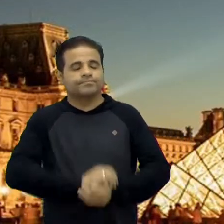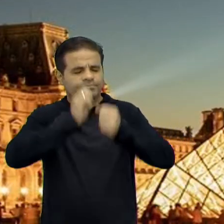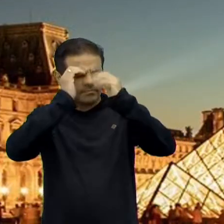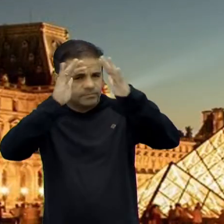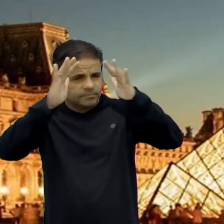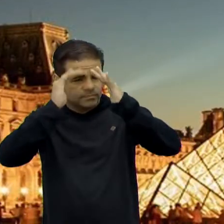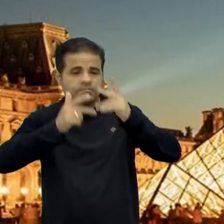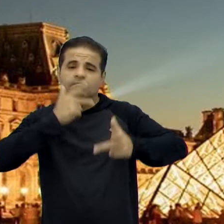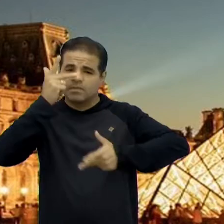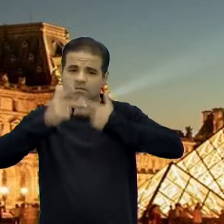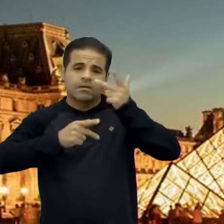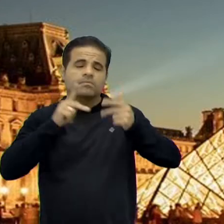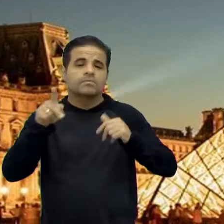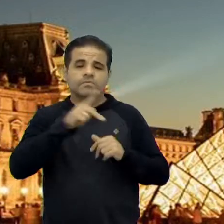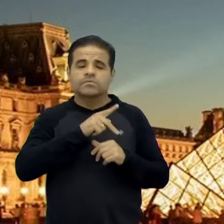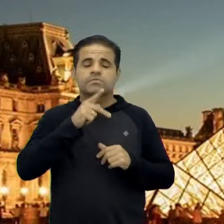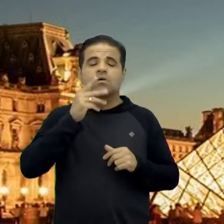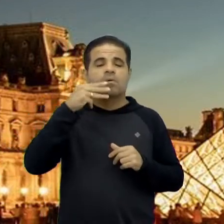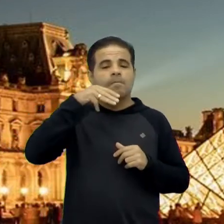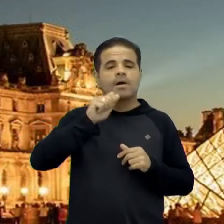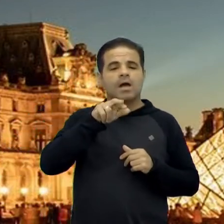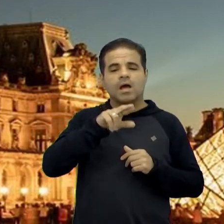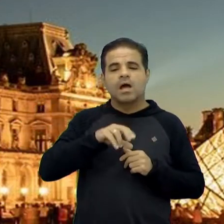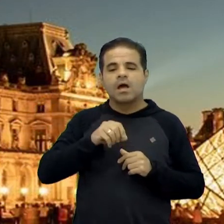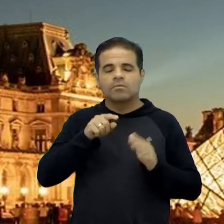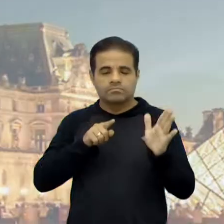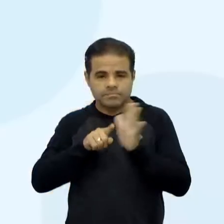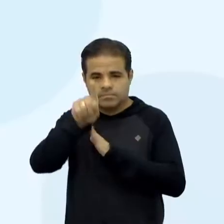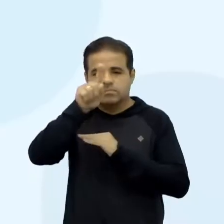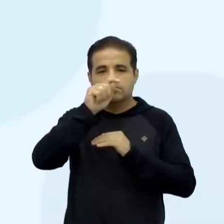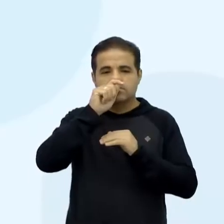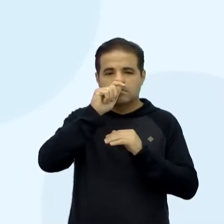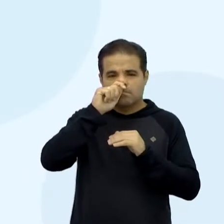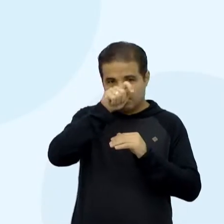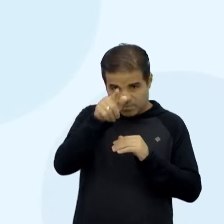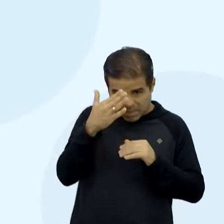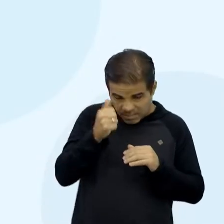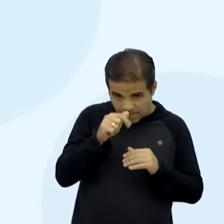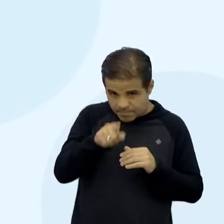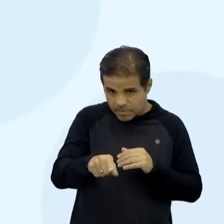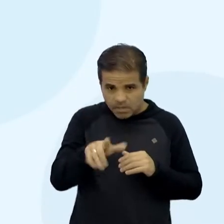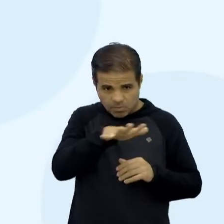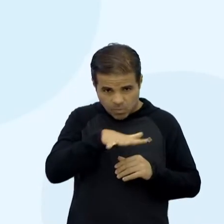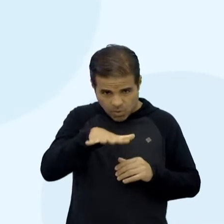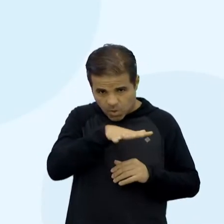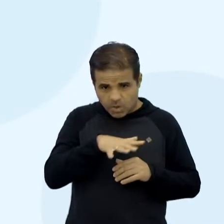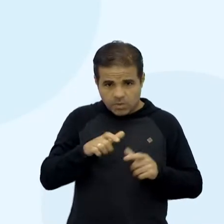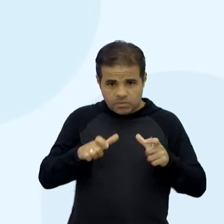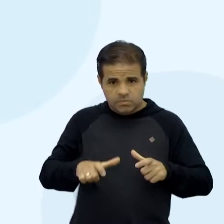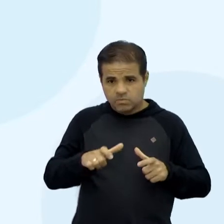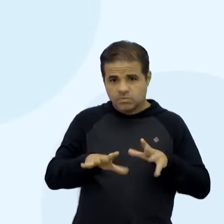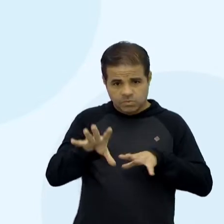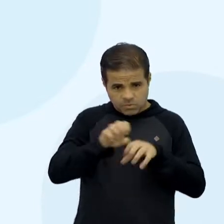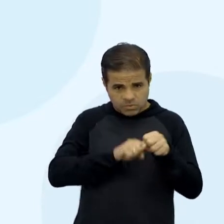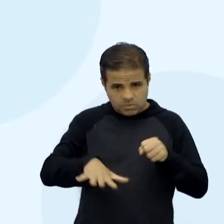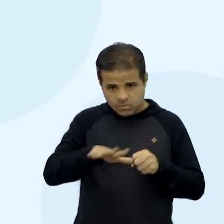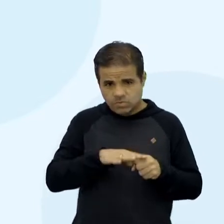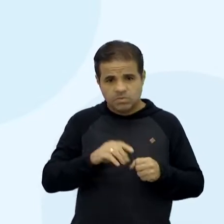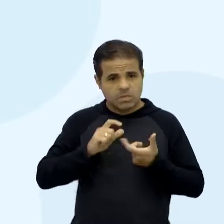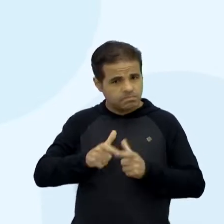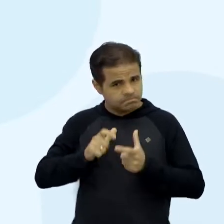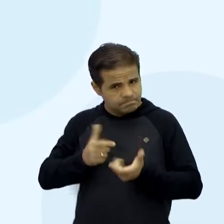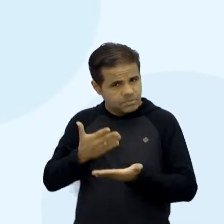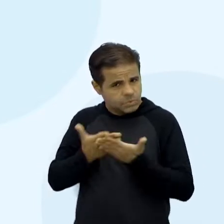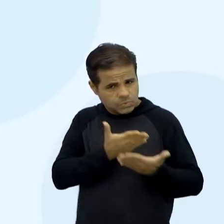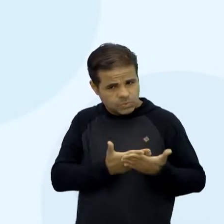aí do Pro Mauro, a gente tem a nossa primeira pergunta norteadora. Olha só, você sabia que é um campo de estudos formal para os